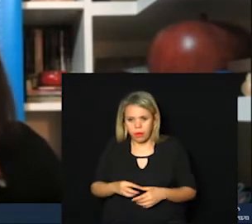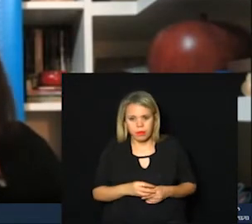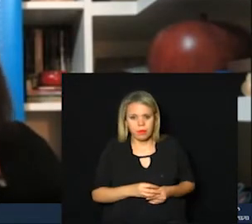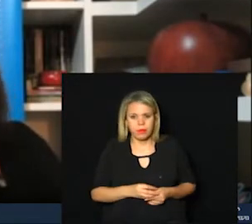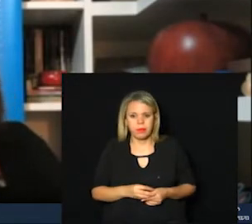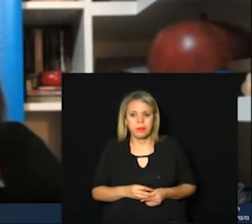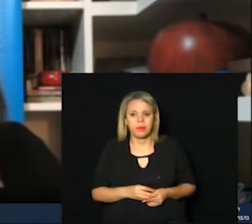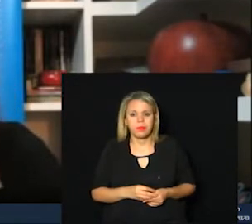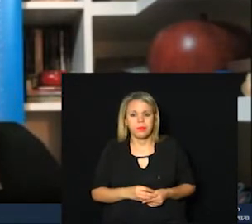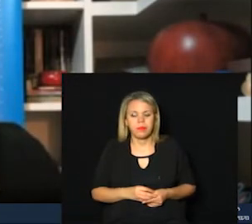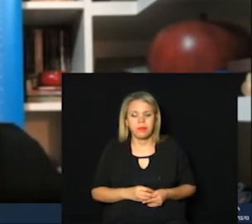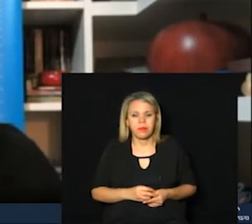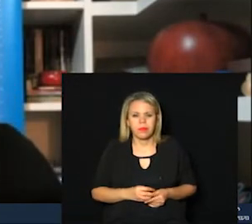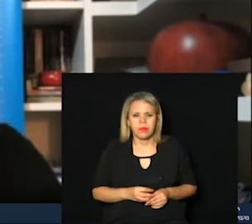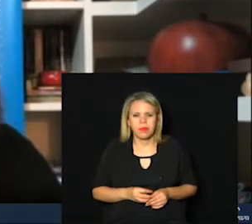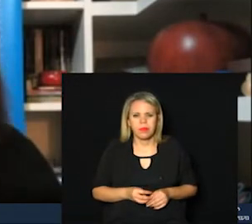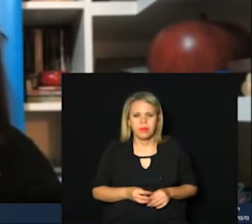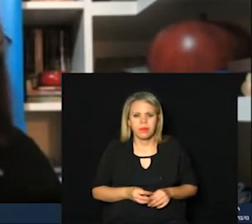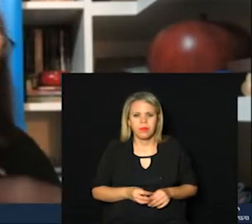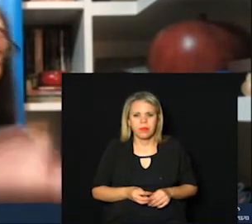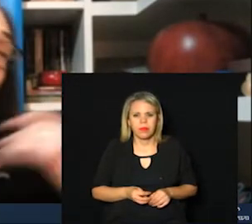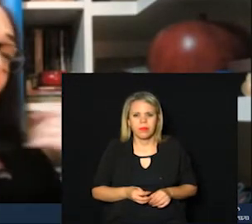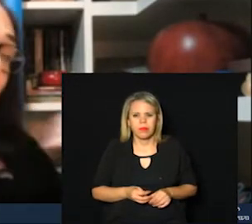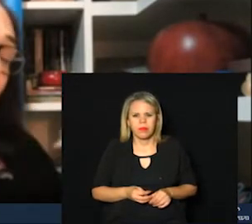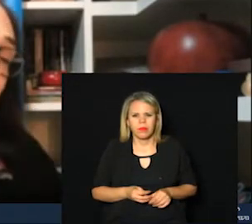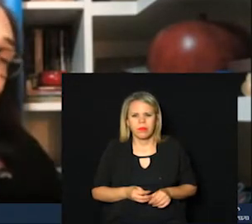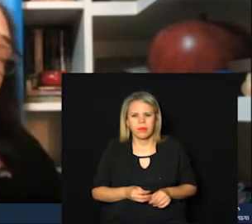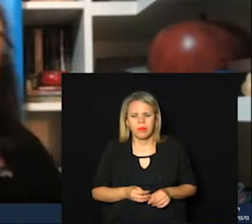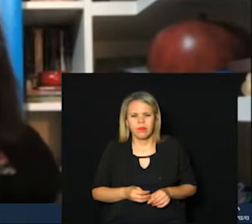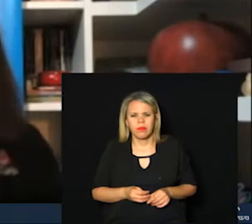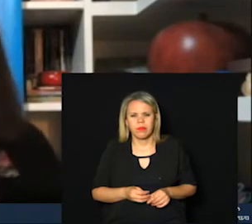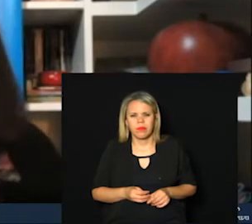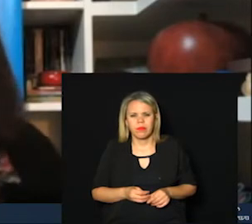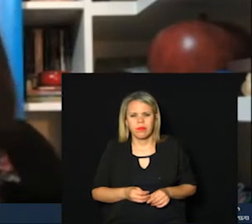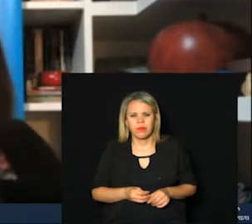como alguns massacres dos Tutsis,